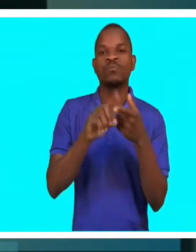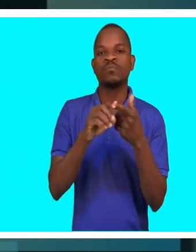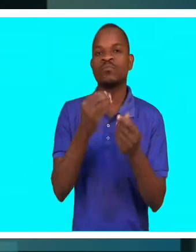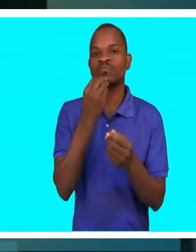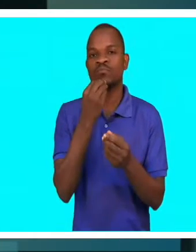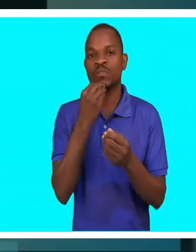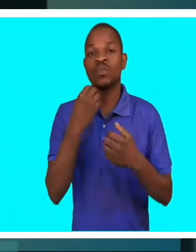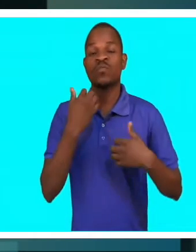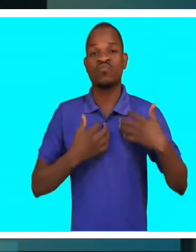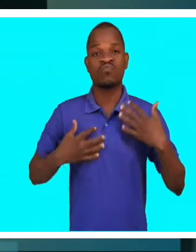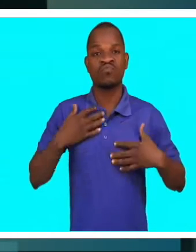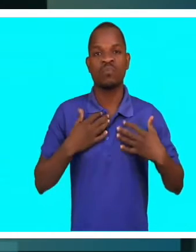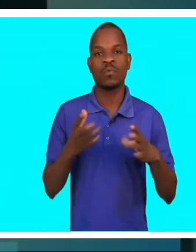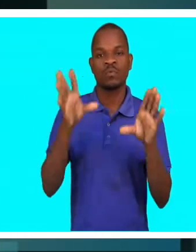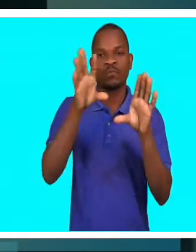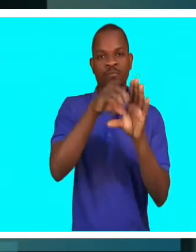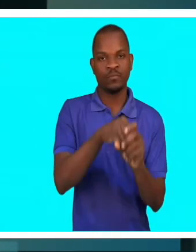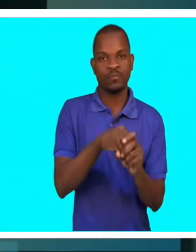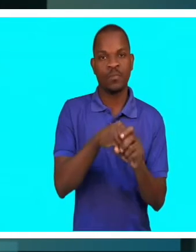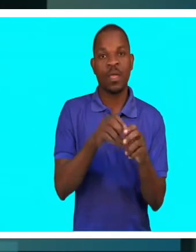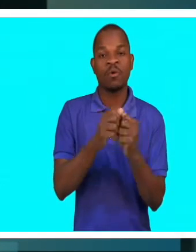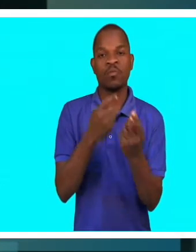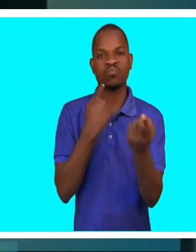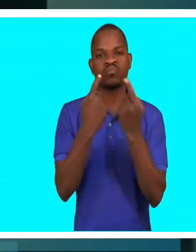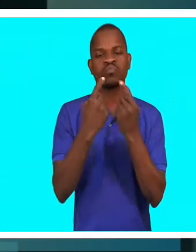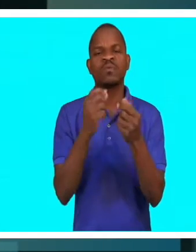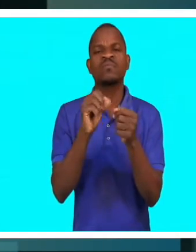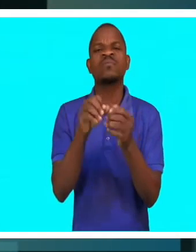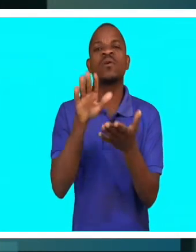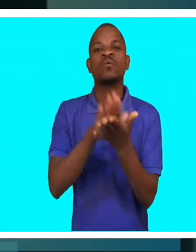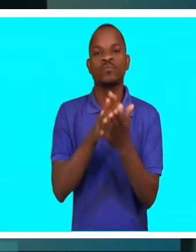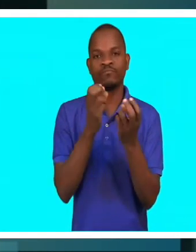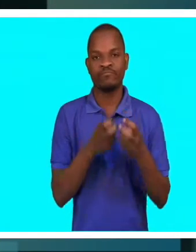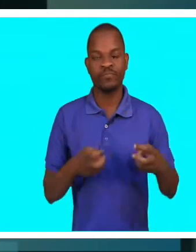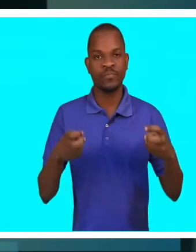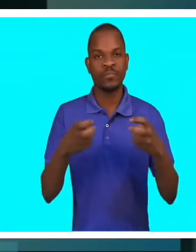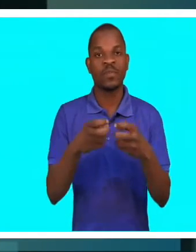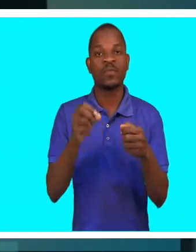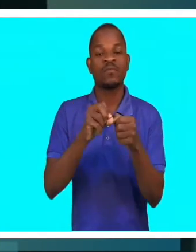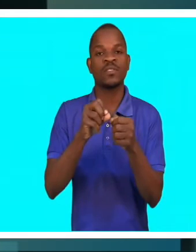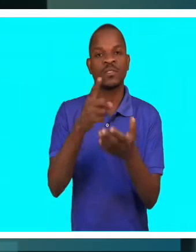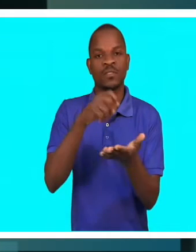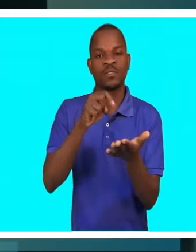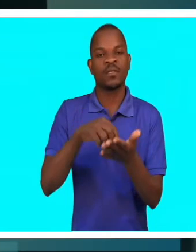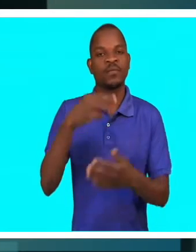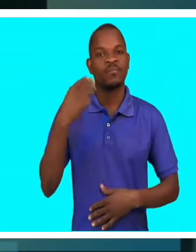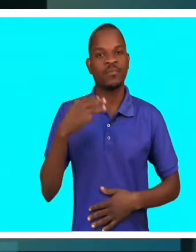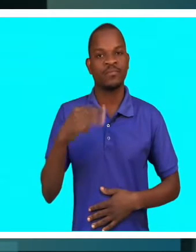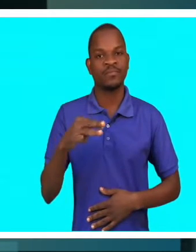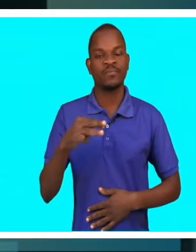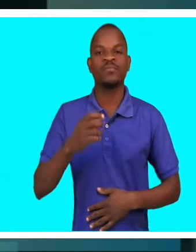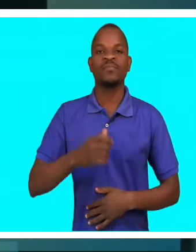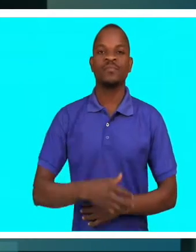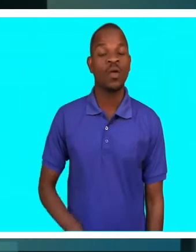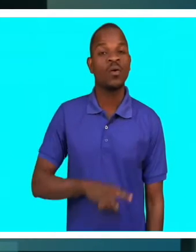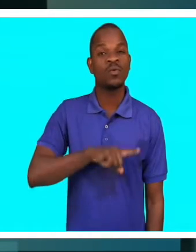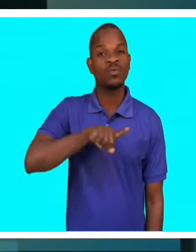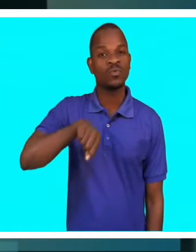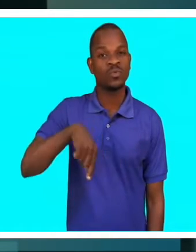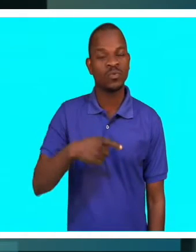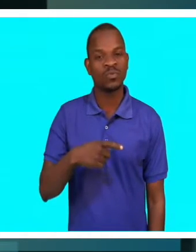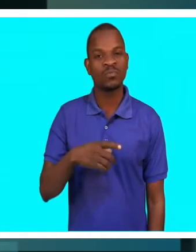educação alimentar e nutricional no currículo nacional. A discussão foi feita num seminário realizado na cidade da